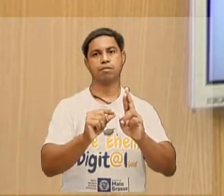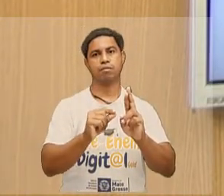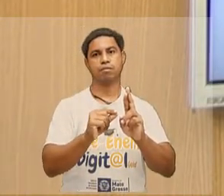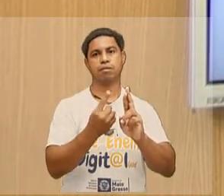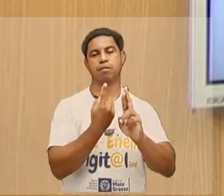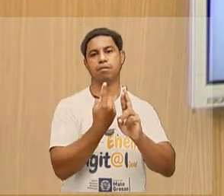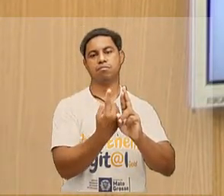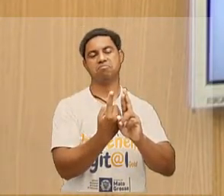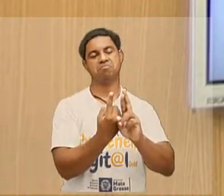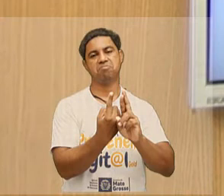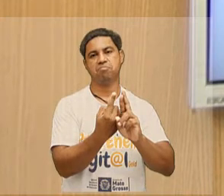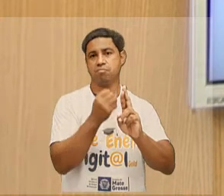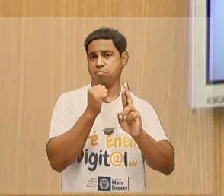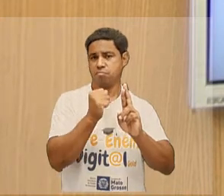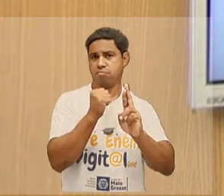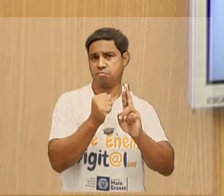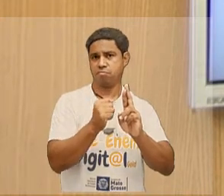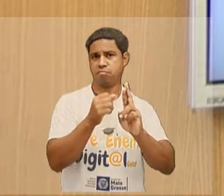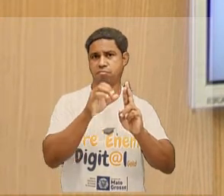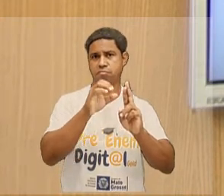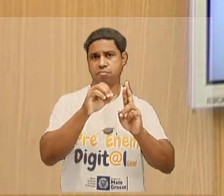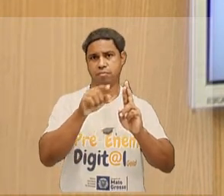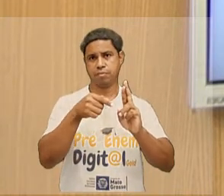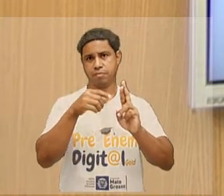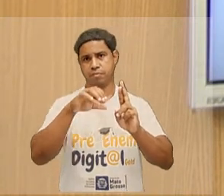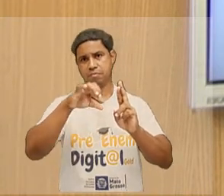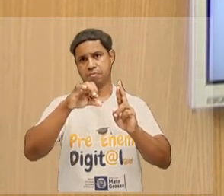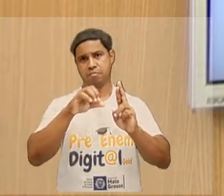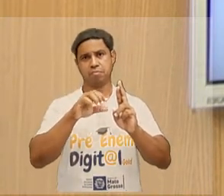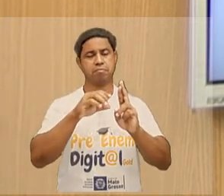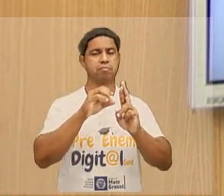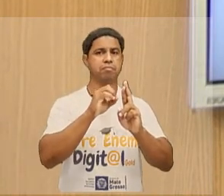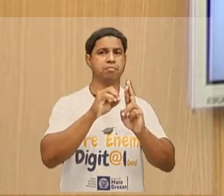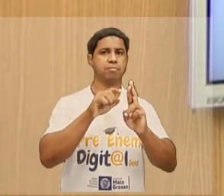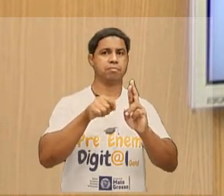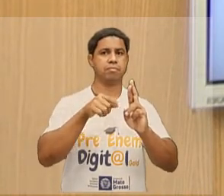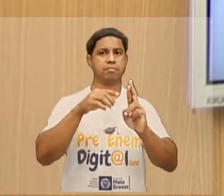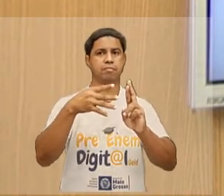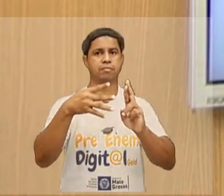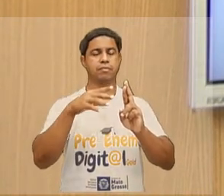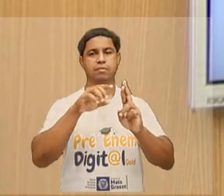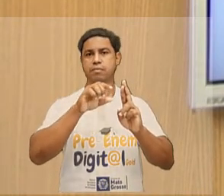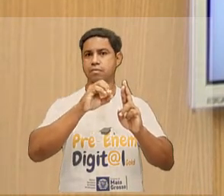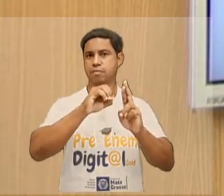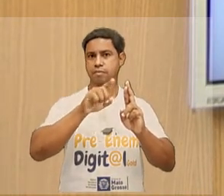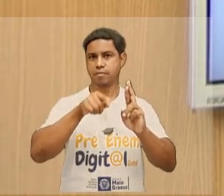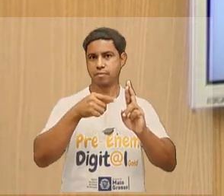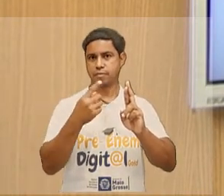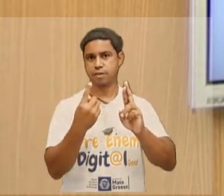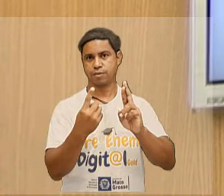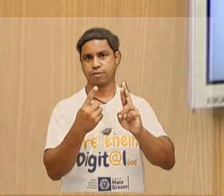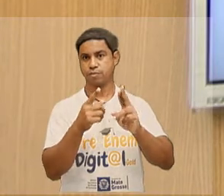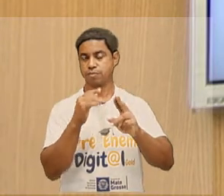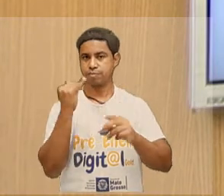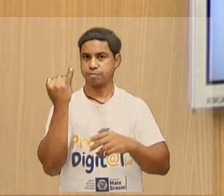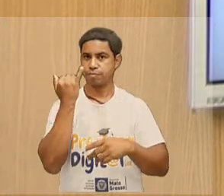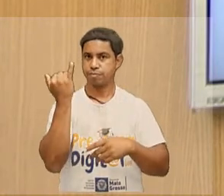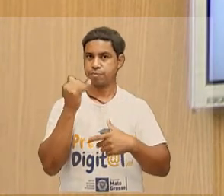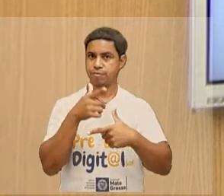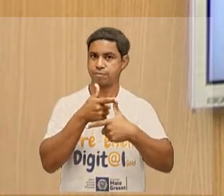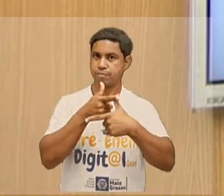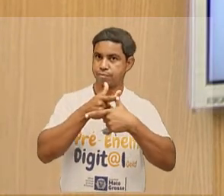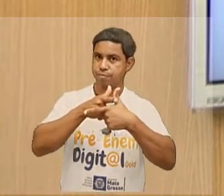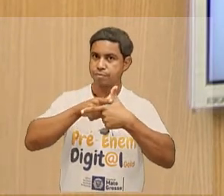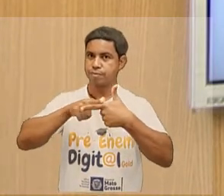dar 0,9, 0,4, 0,5. Isso é uma teoria importante, porque ali você está trabalhando com divisão. Enquanto que na